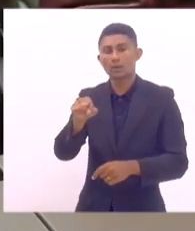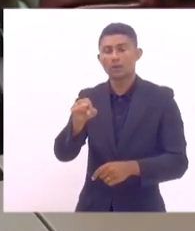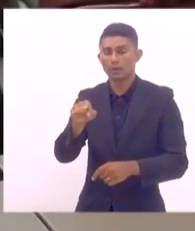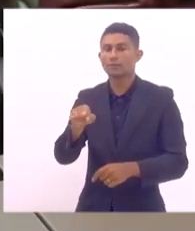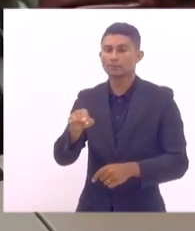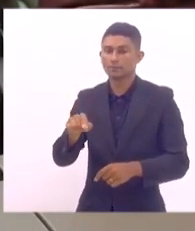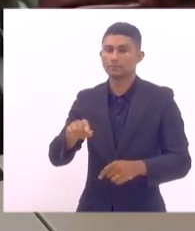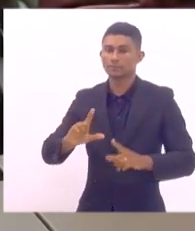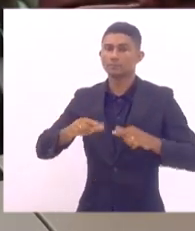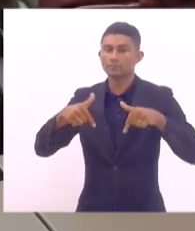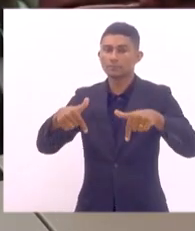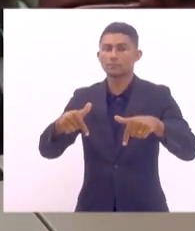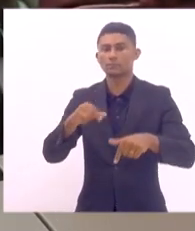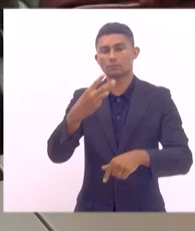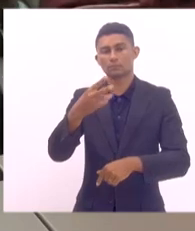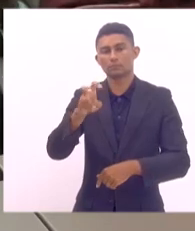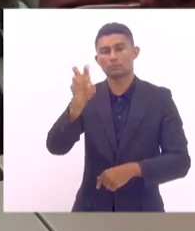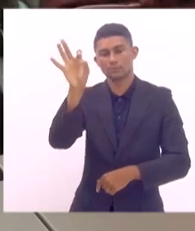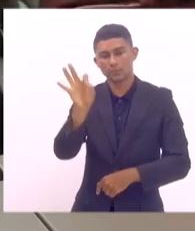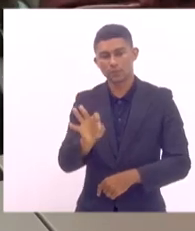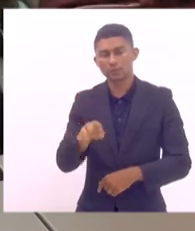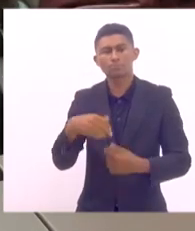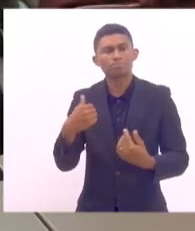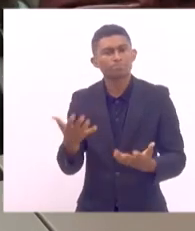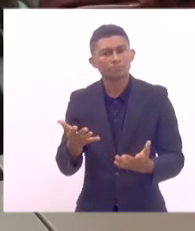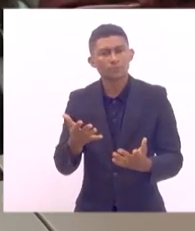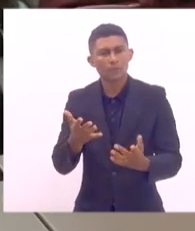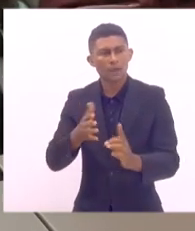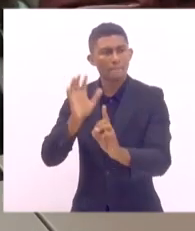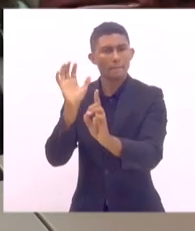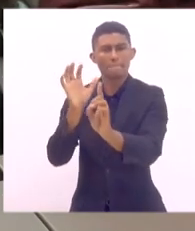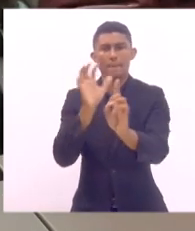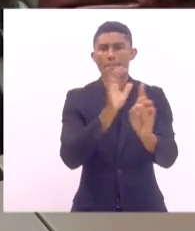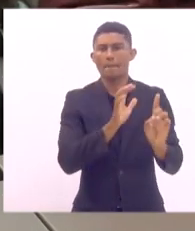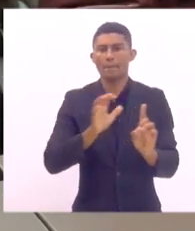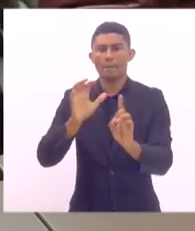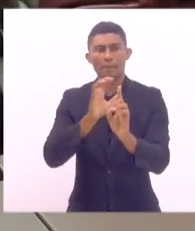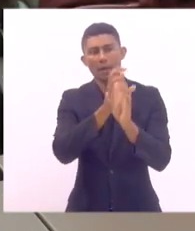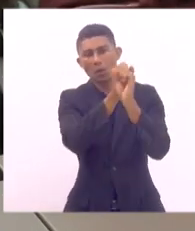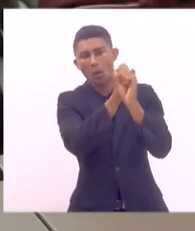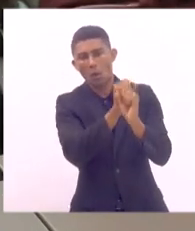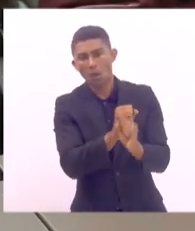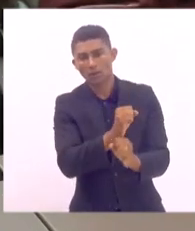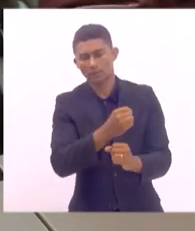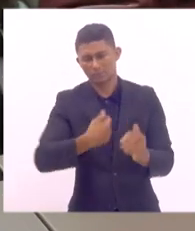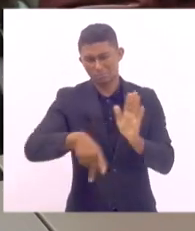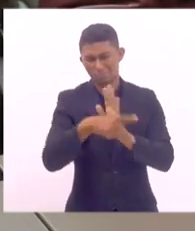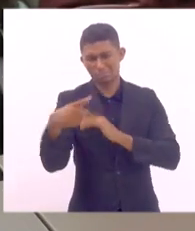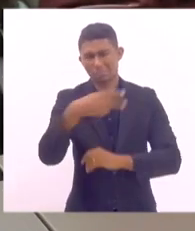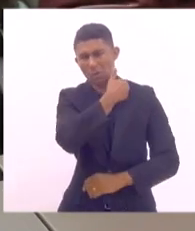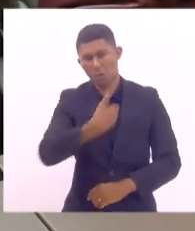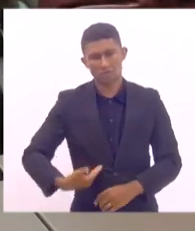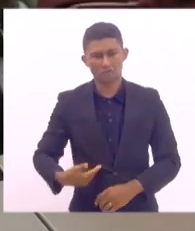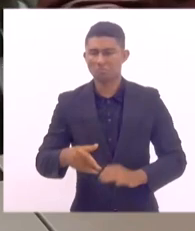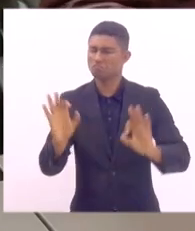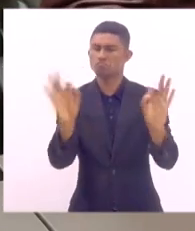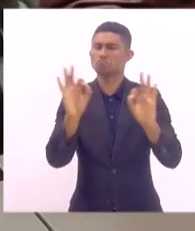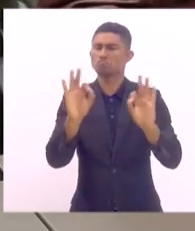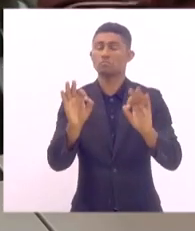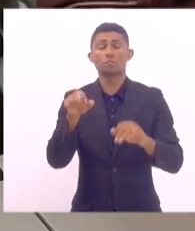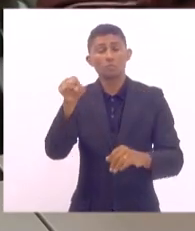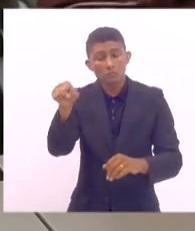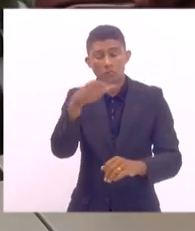35%. Isso não tem impacto nas contas públicas nenhum. É o governo do Estado cumprir a